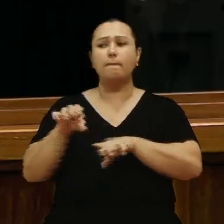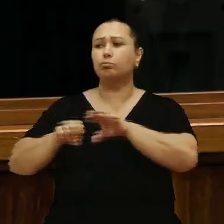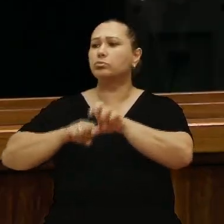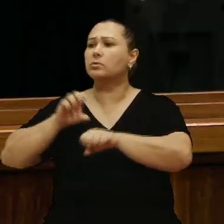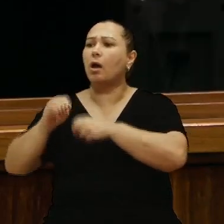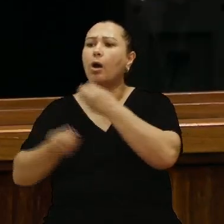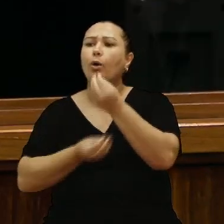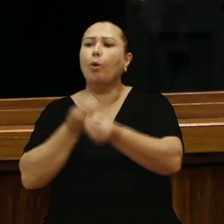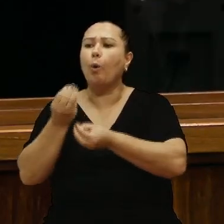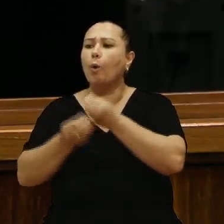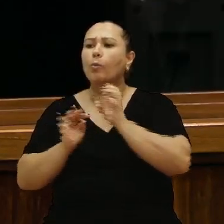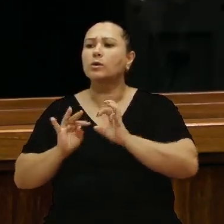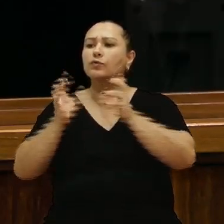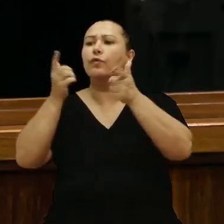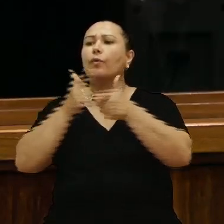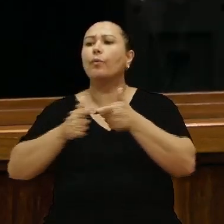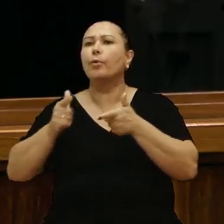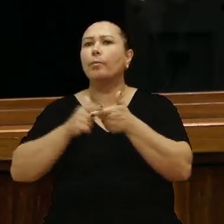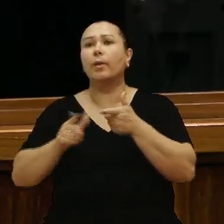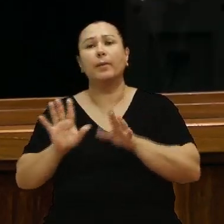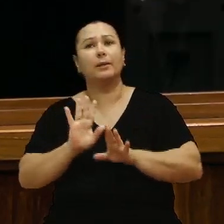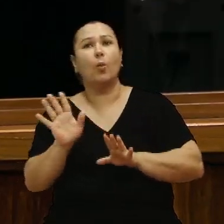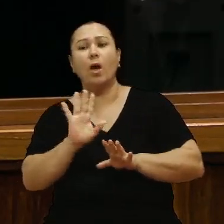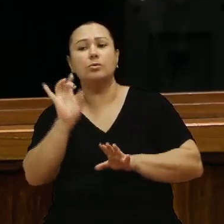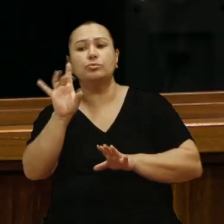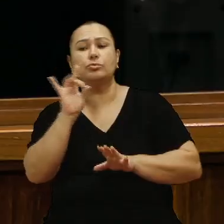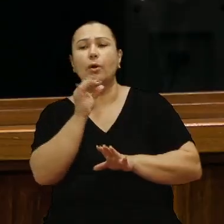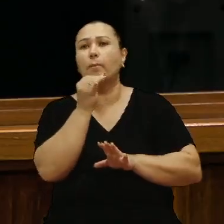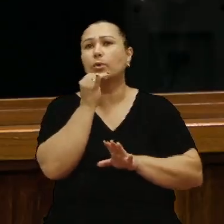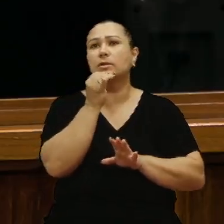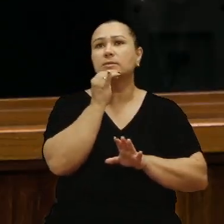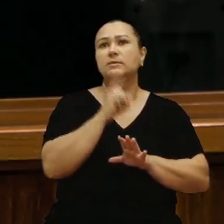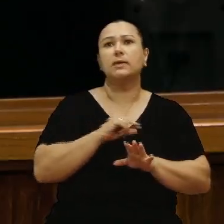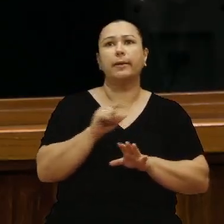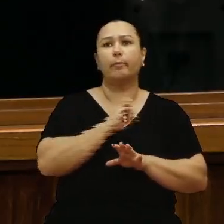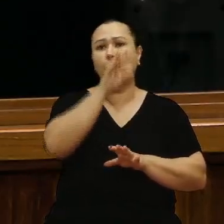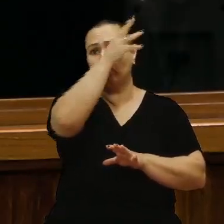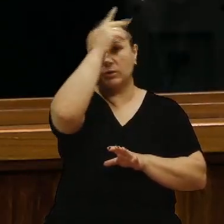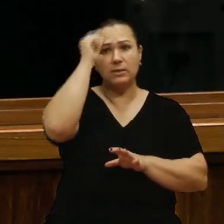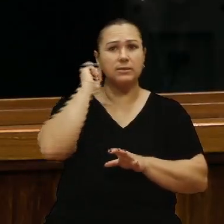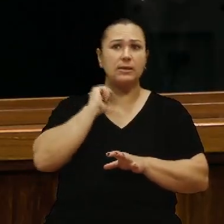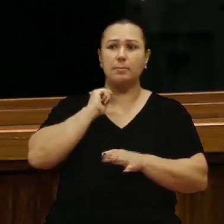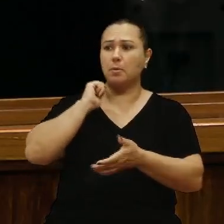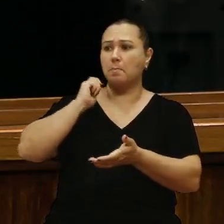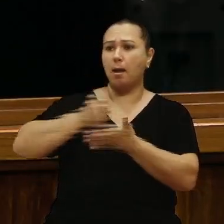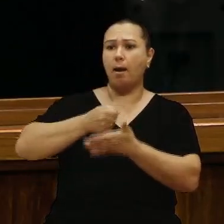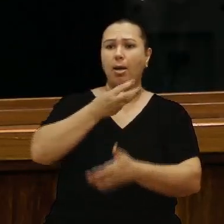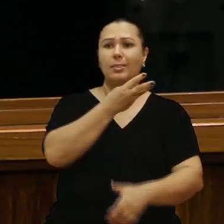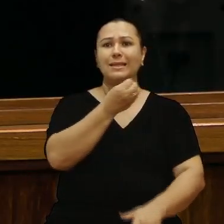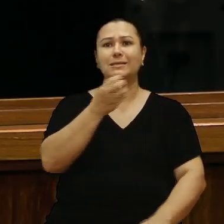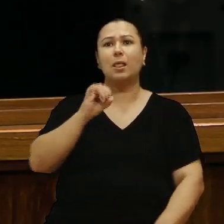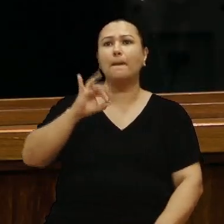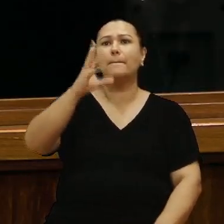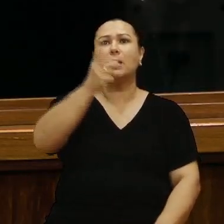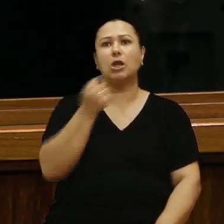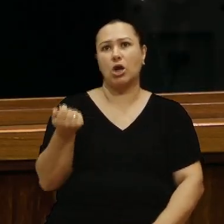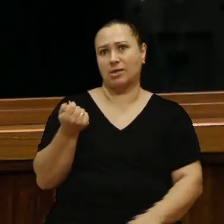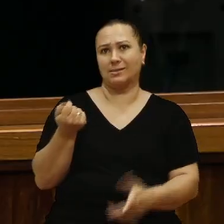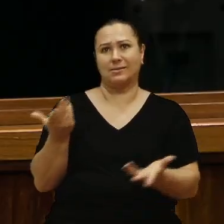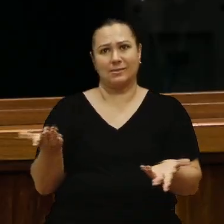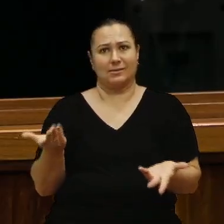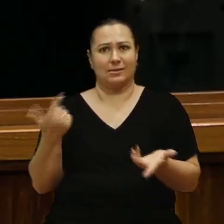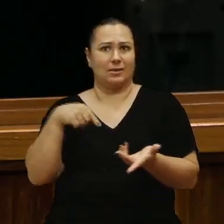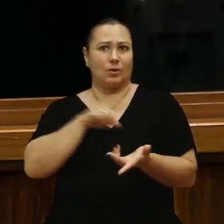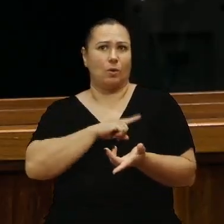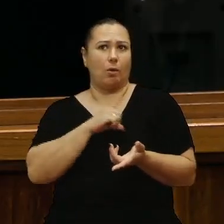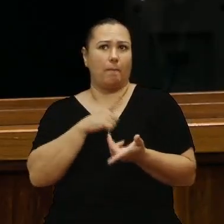só, por exemplo, o município botar 300 milhões no ano de subsídio para a tarefa